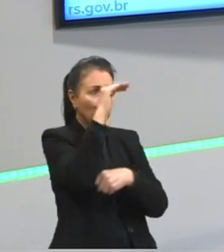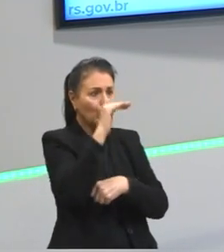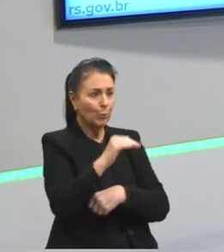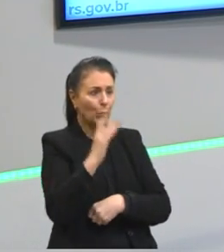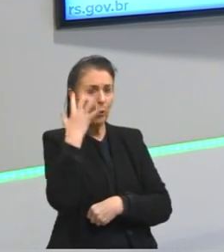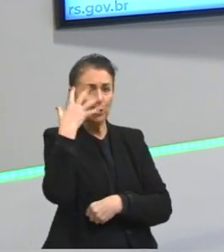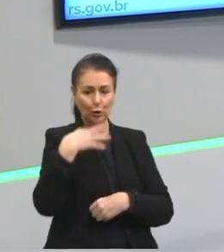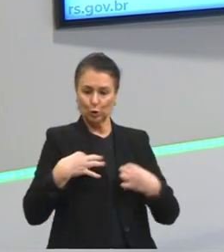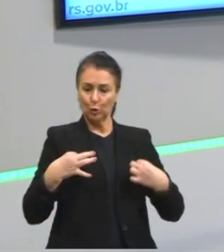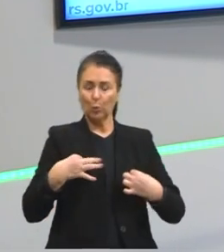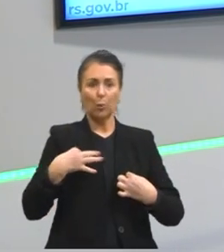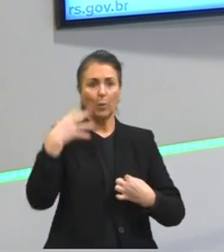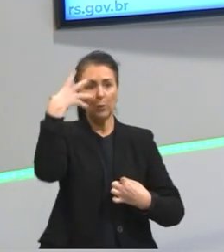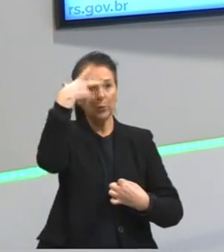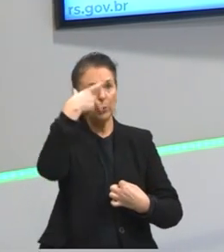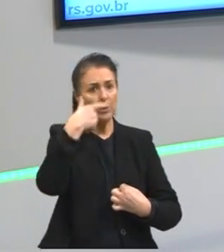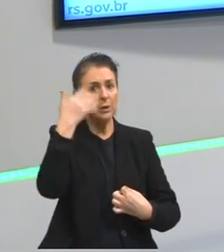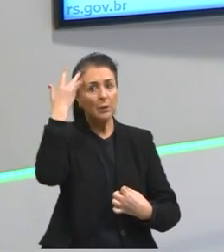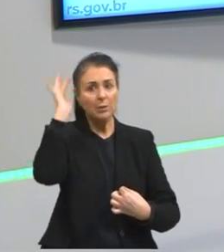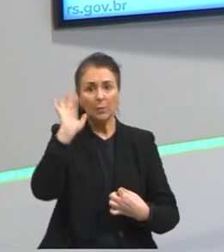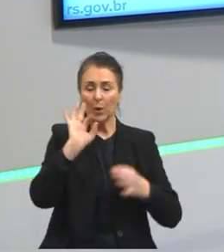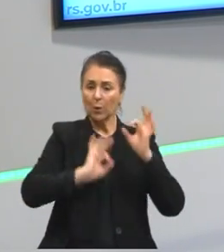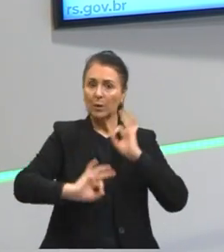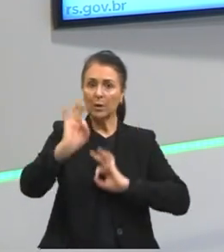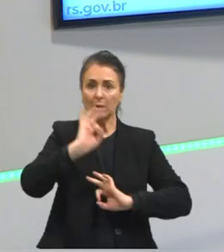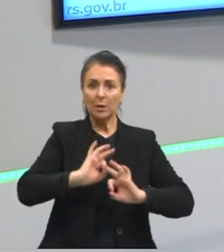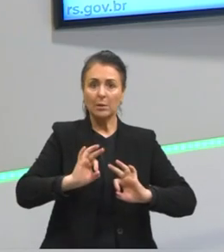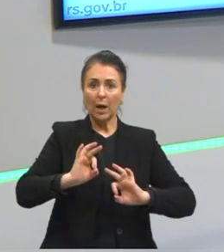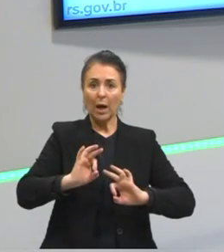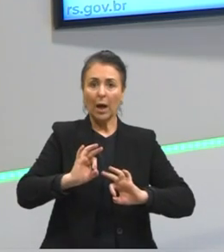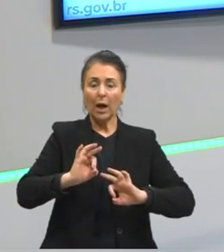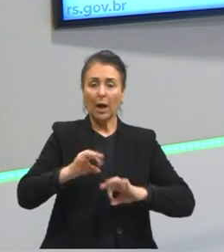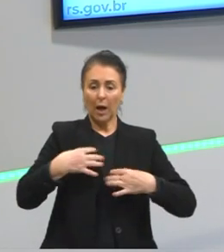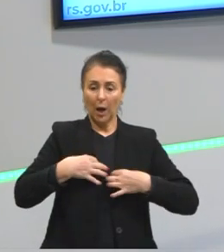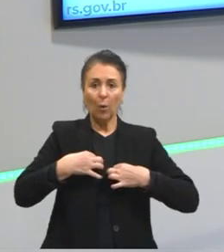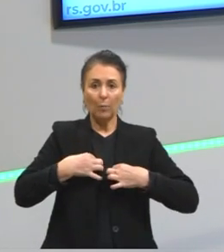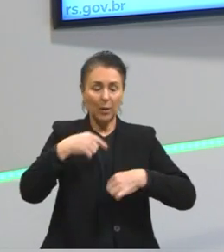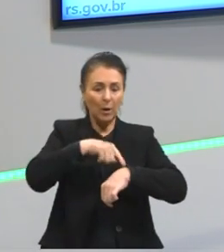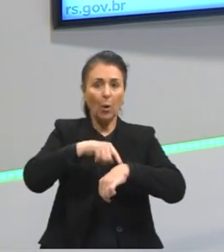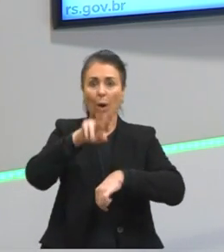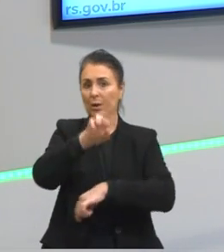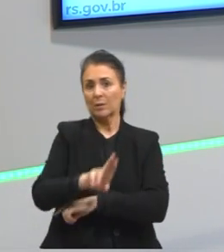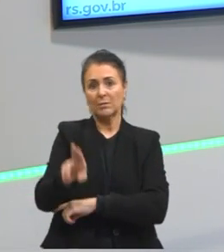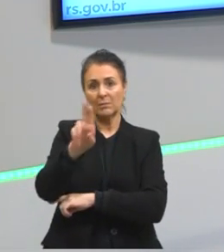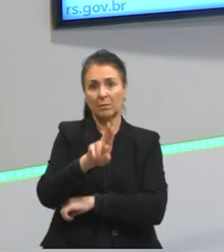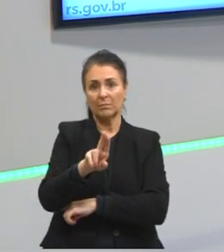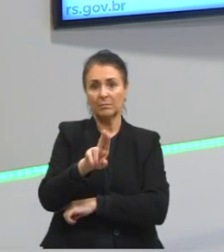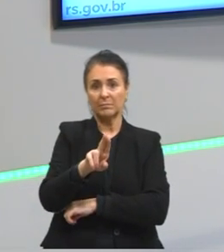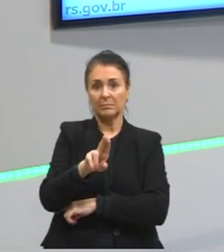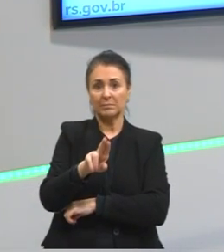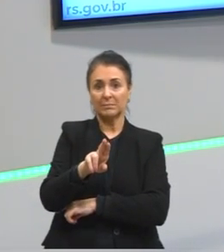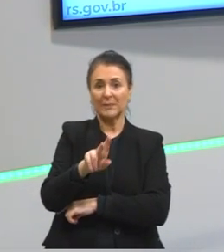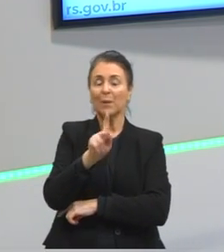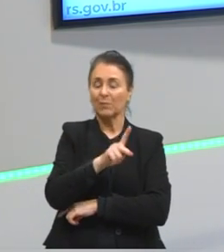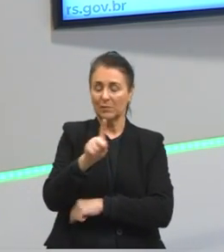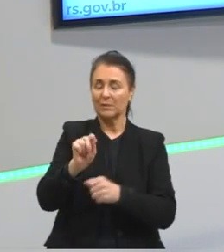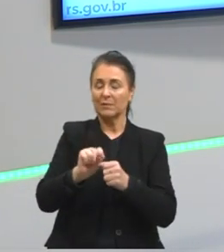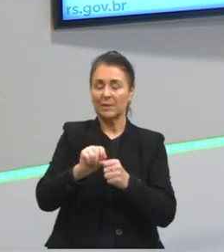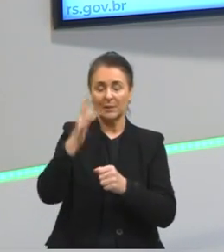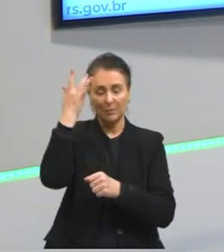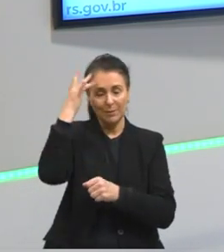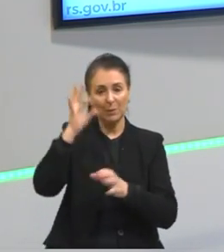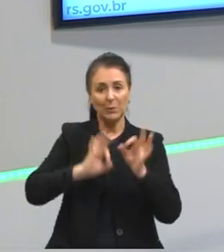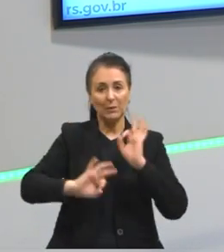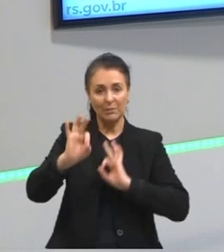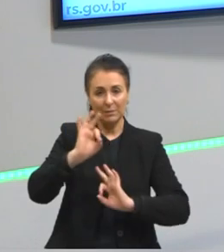e não saber organizar um look coerente. Eu faço isso às vezes. Não sei como organizar as minhas peças.